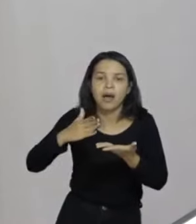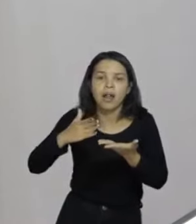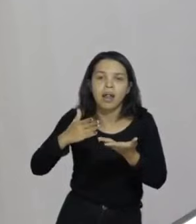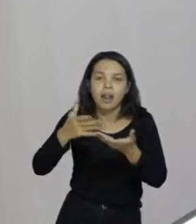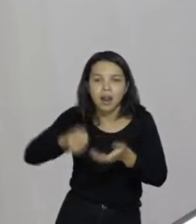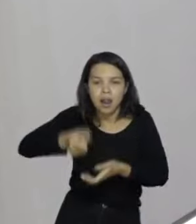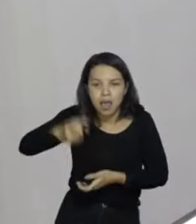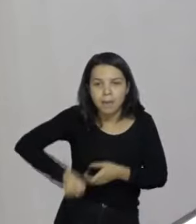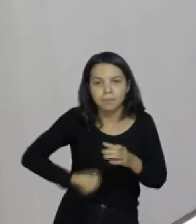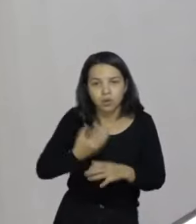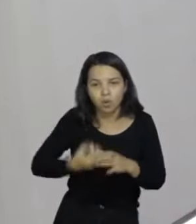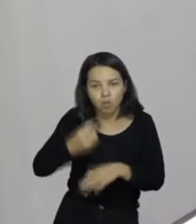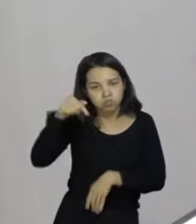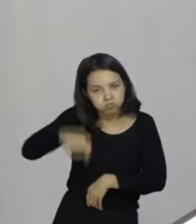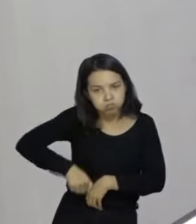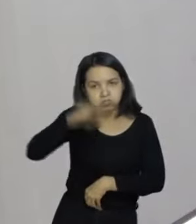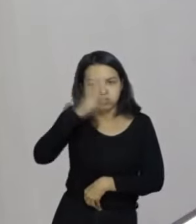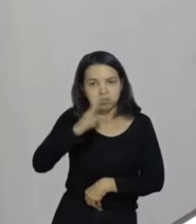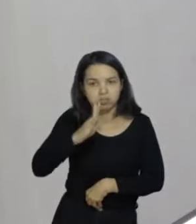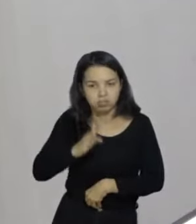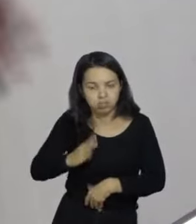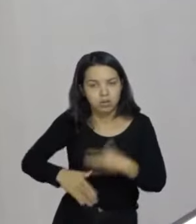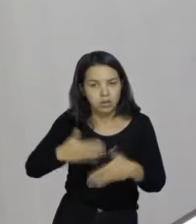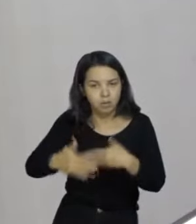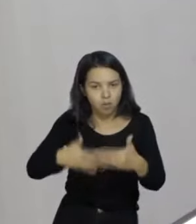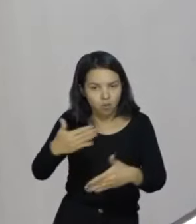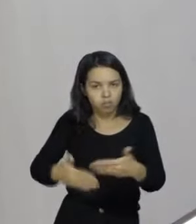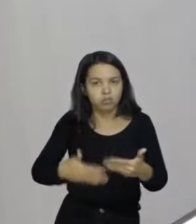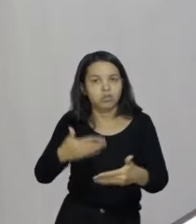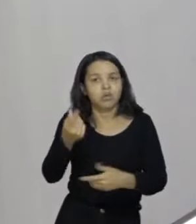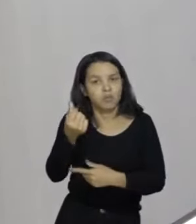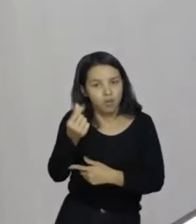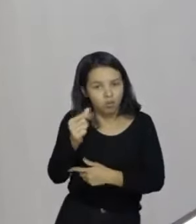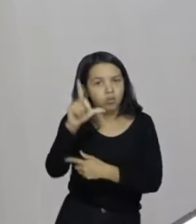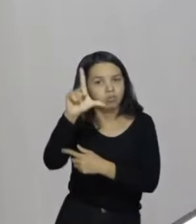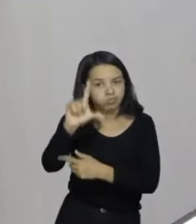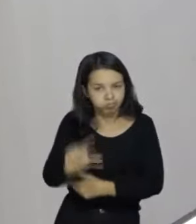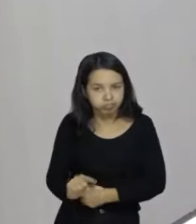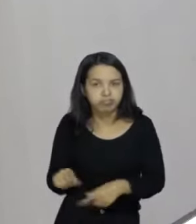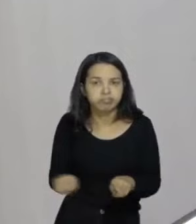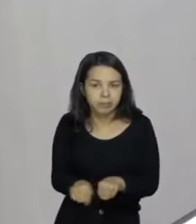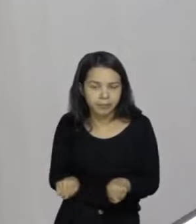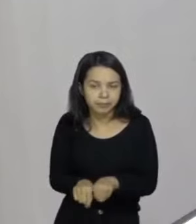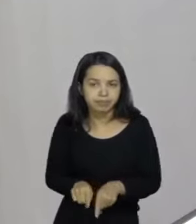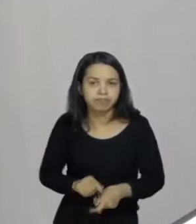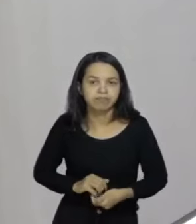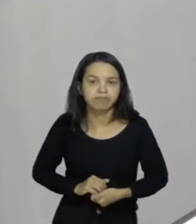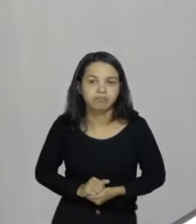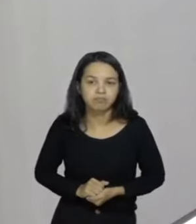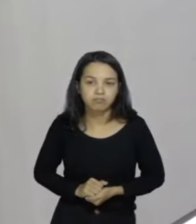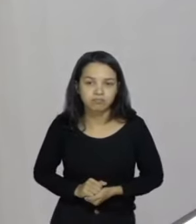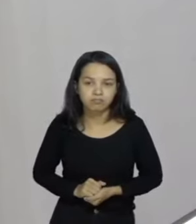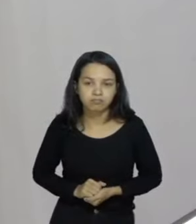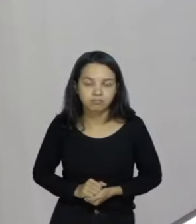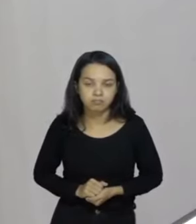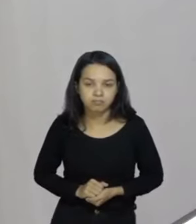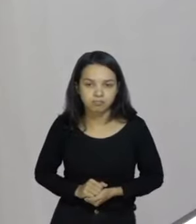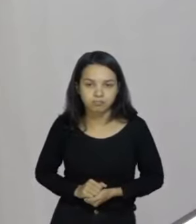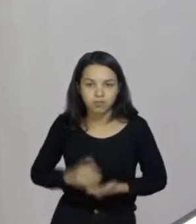Brasil que consequentemente levará a queda dos preços você da parte Deputado Humberto Obrigado